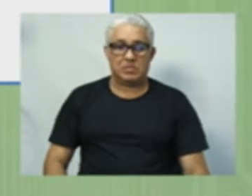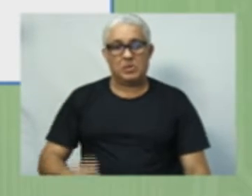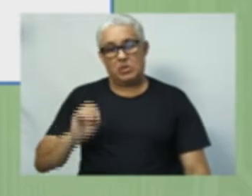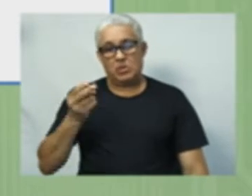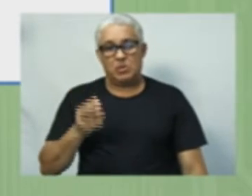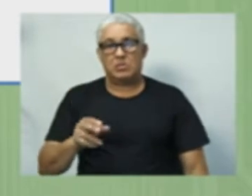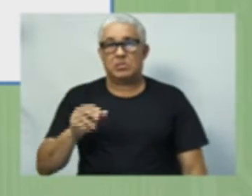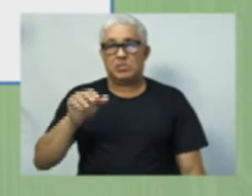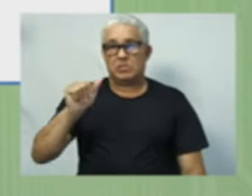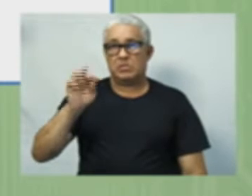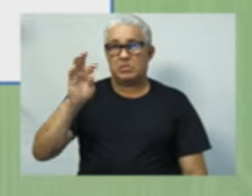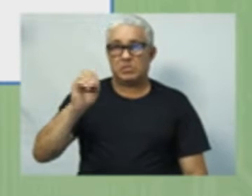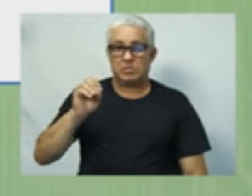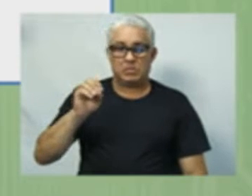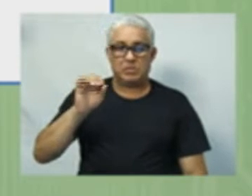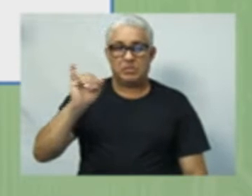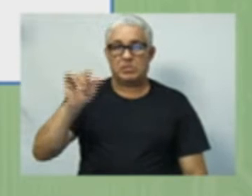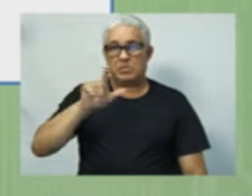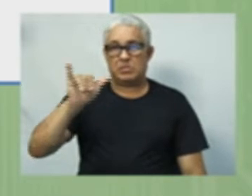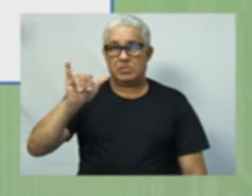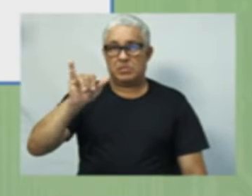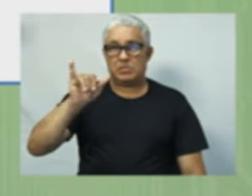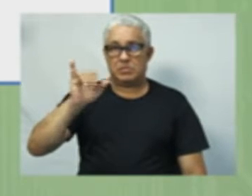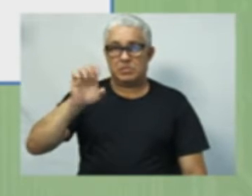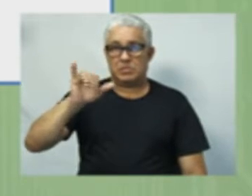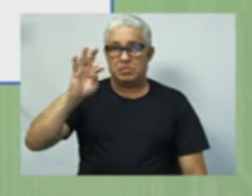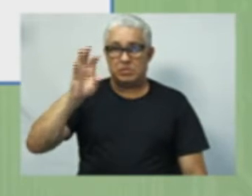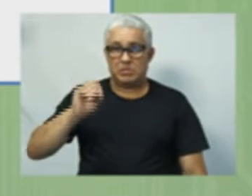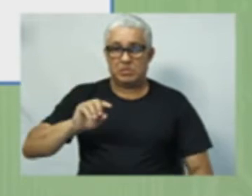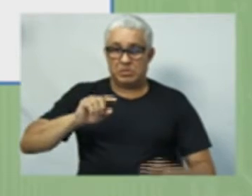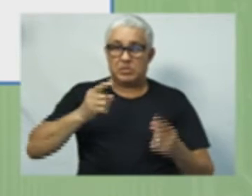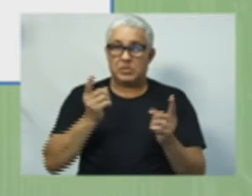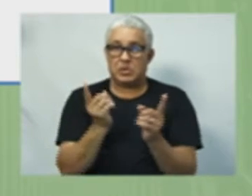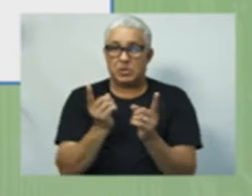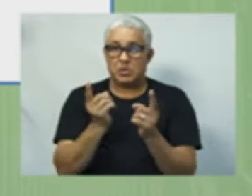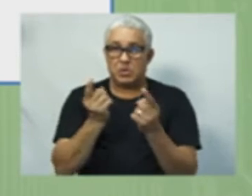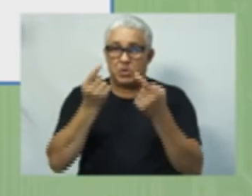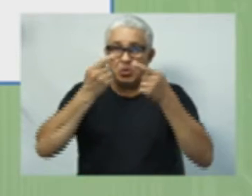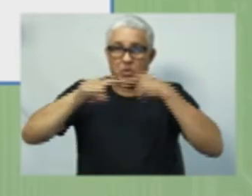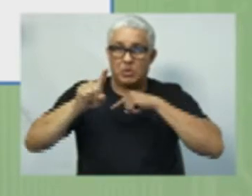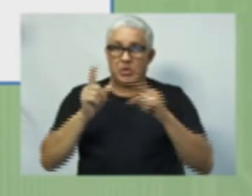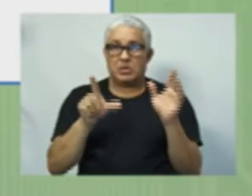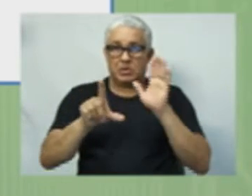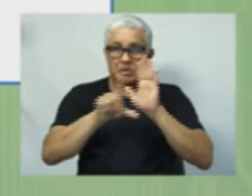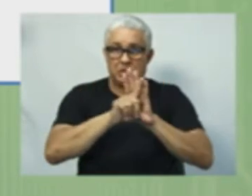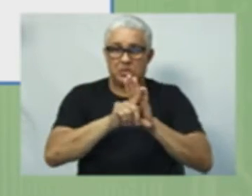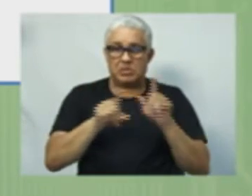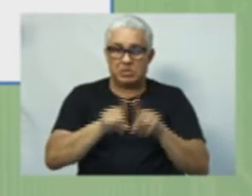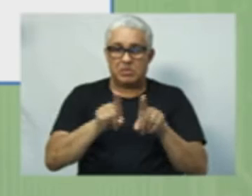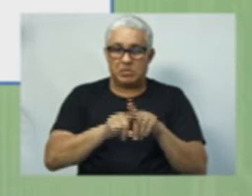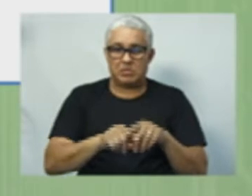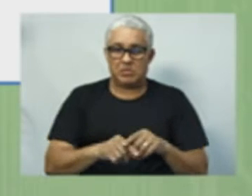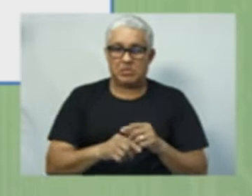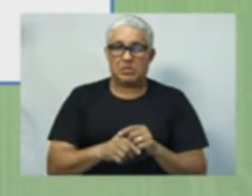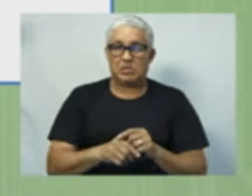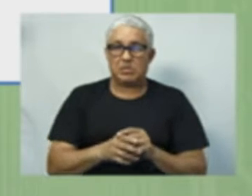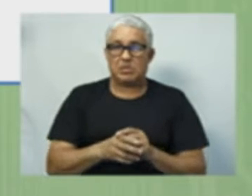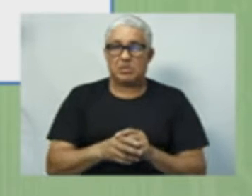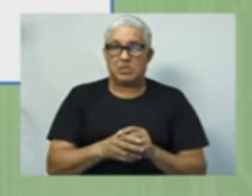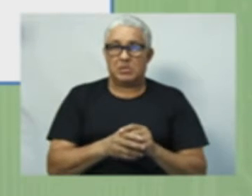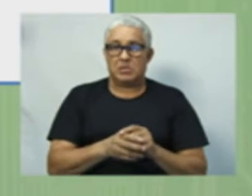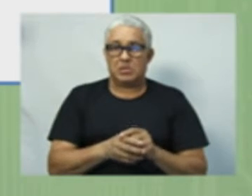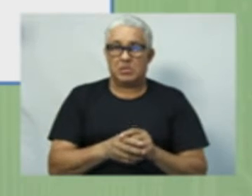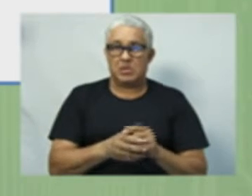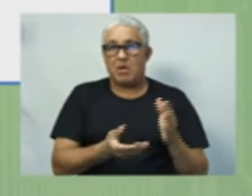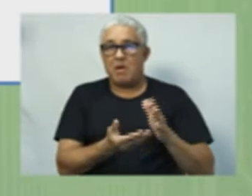ilícito, contrário à lei, ou ainda ilegal, omitir tributos, né? Um exemplo